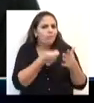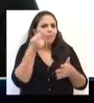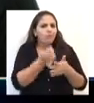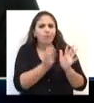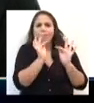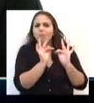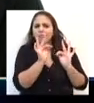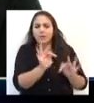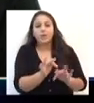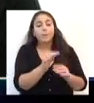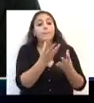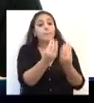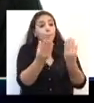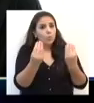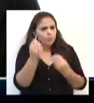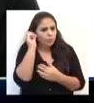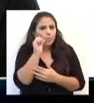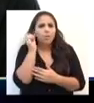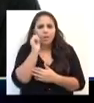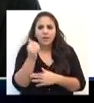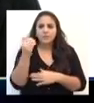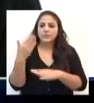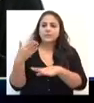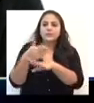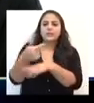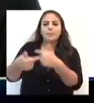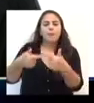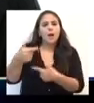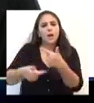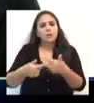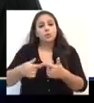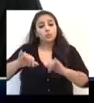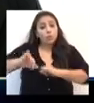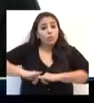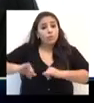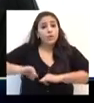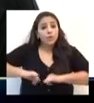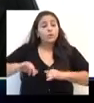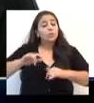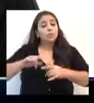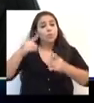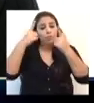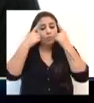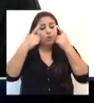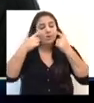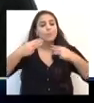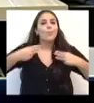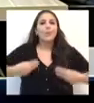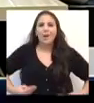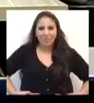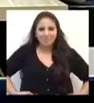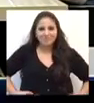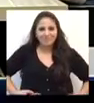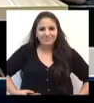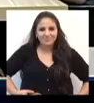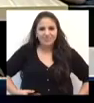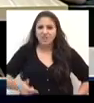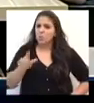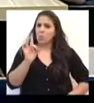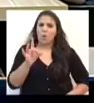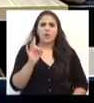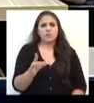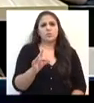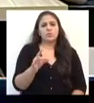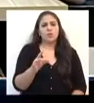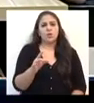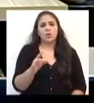muitas mulheres estão inseridas no mercado de trabalho sofrendo violência moral cotidianamente. Então isso é uma violência. A violência institucional do